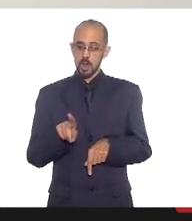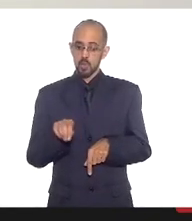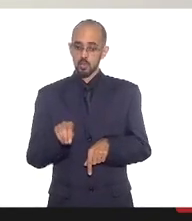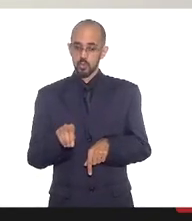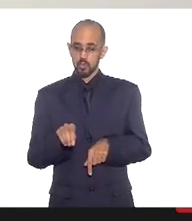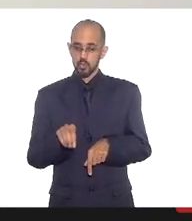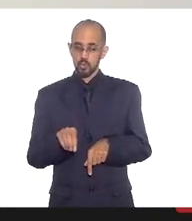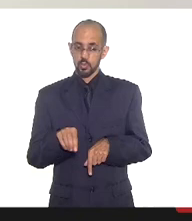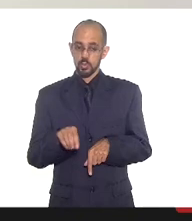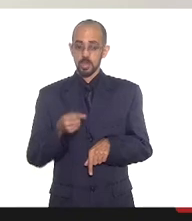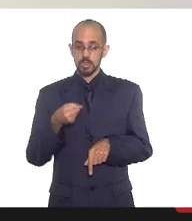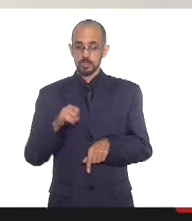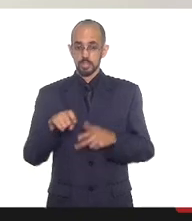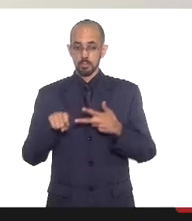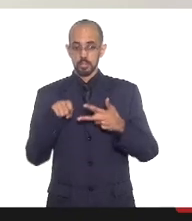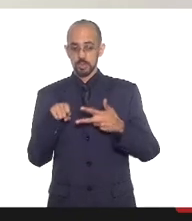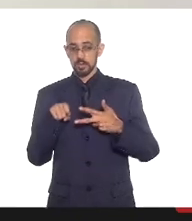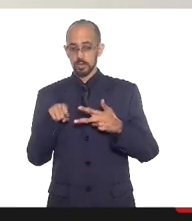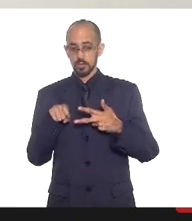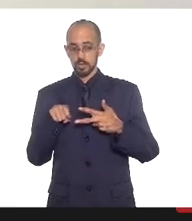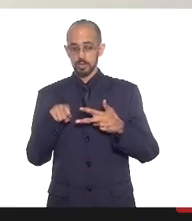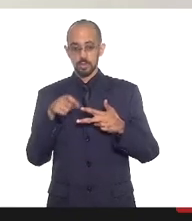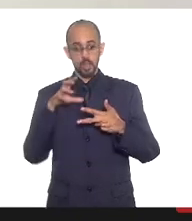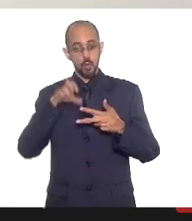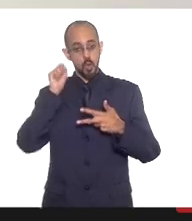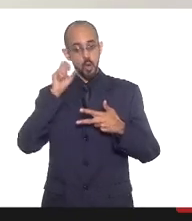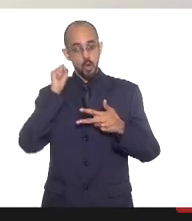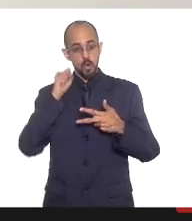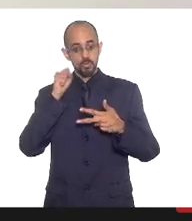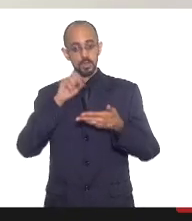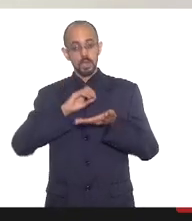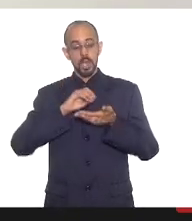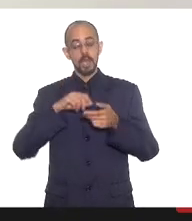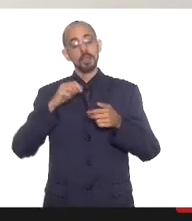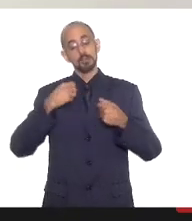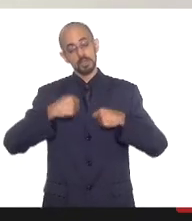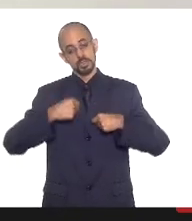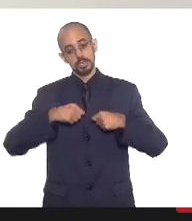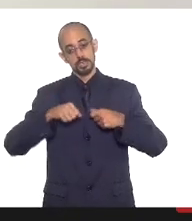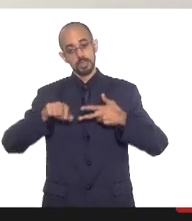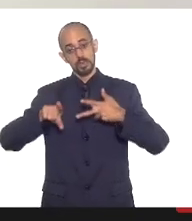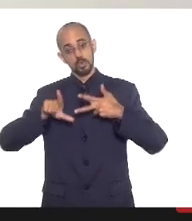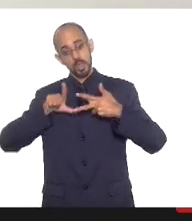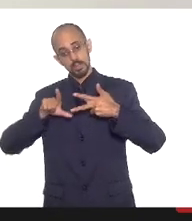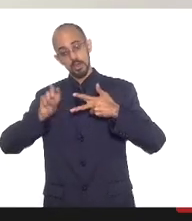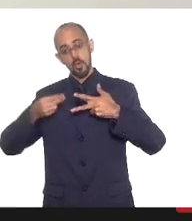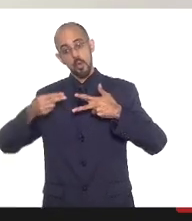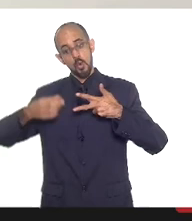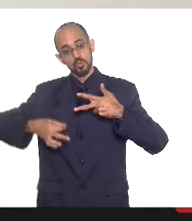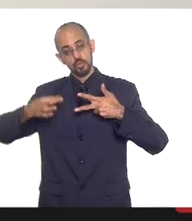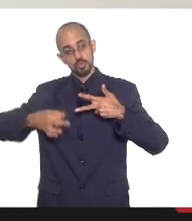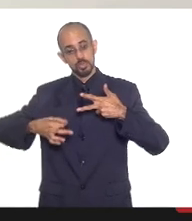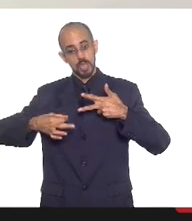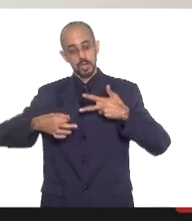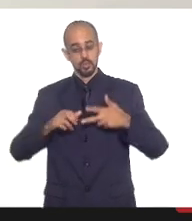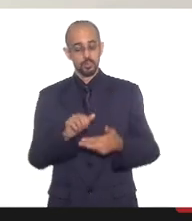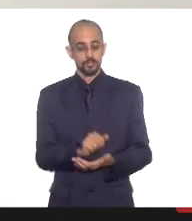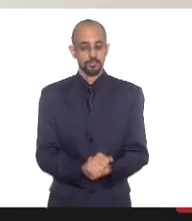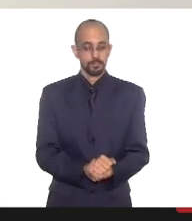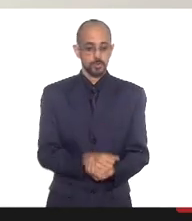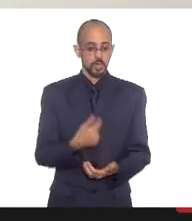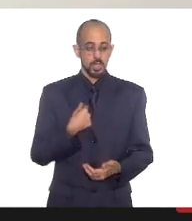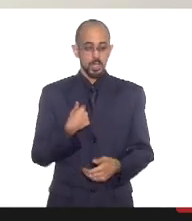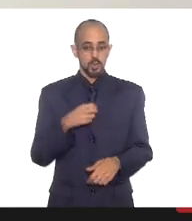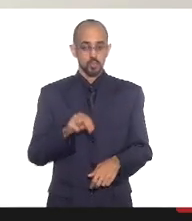escuta nos resto do caminho do Legislativo eo judicial né só para citar como exemplo eu sou da área